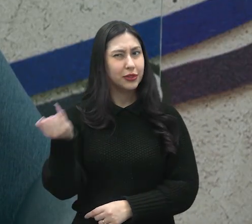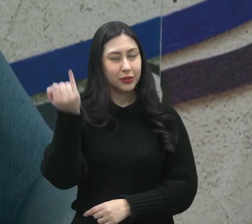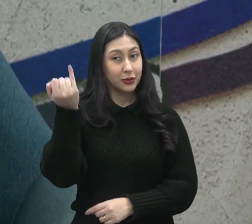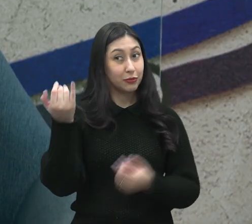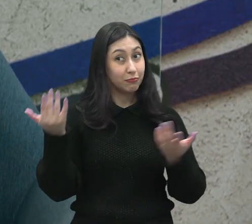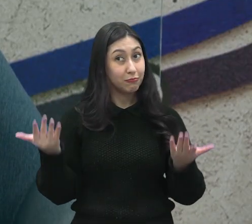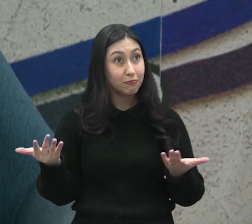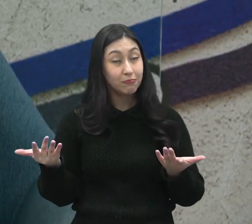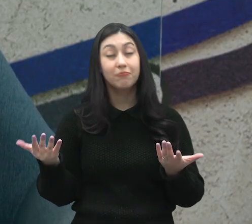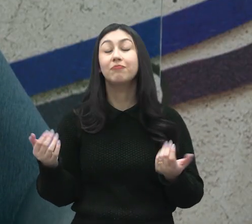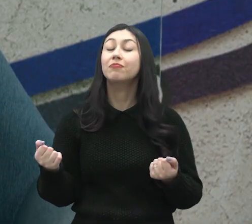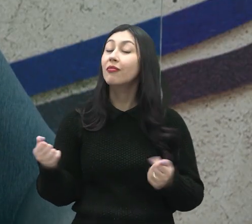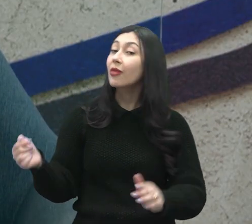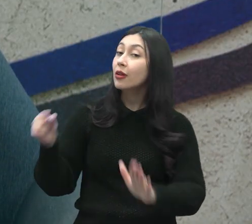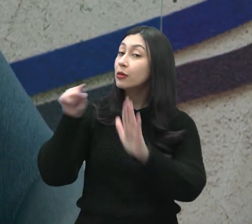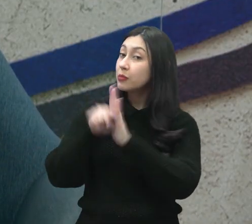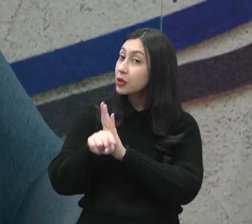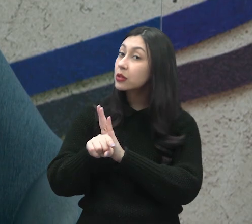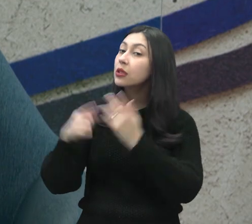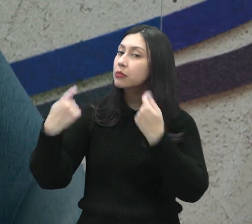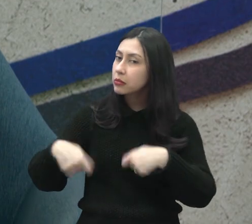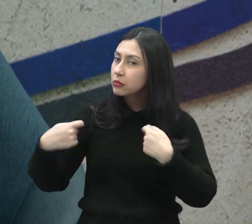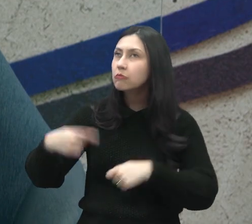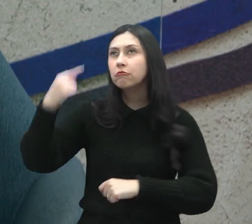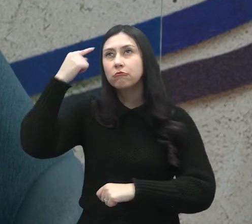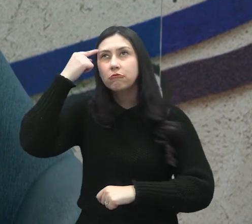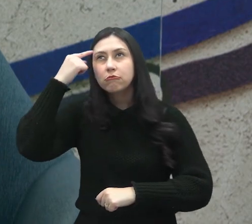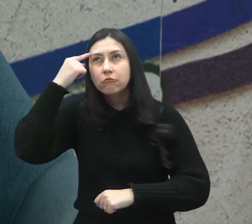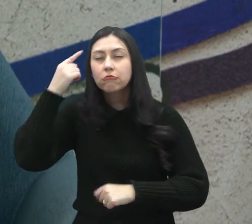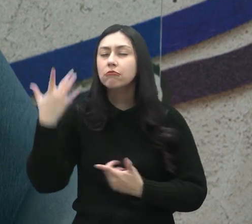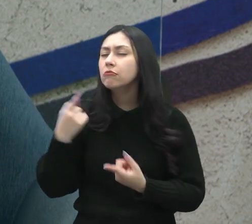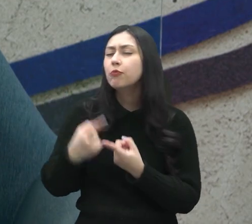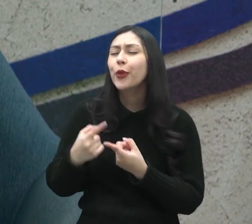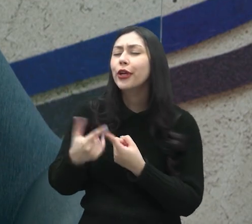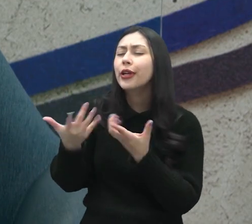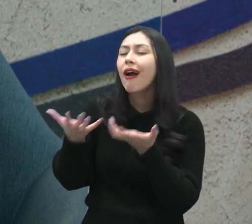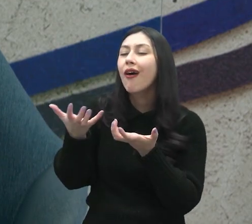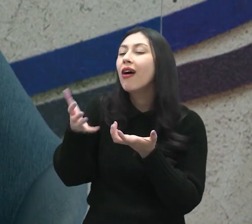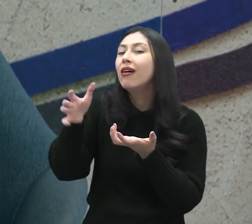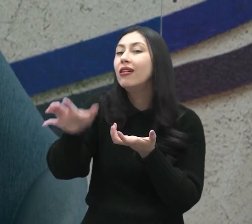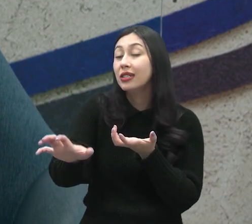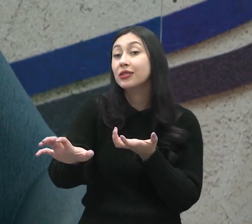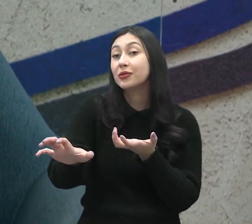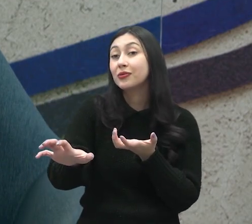importante? Essa é uma pergunta que a gente sempre tem que se fazer, né? Por que eu quero isso?